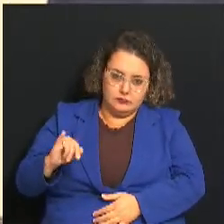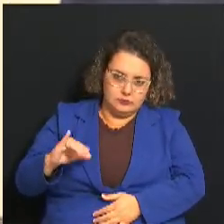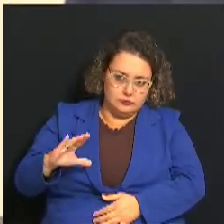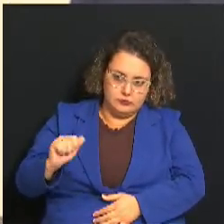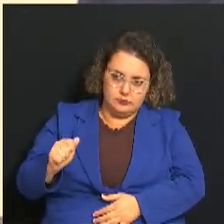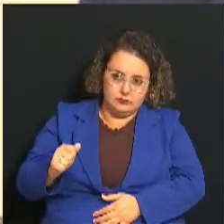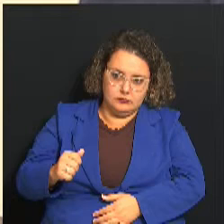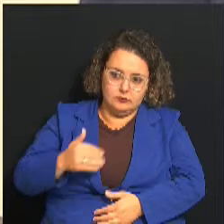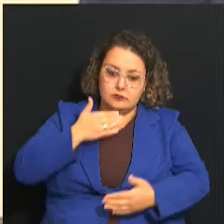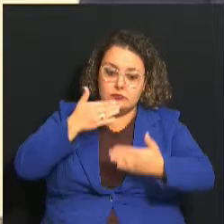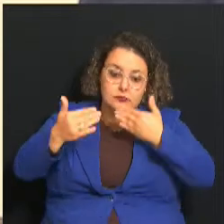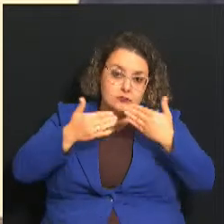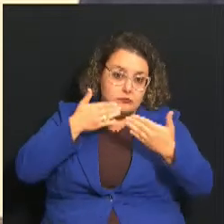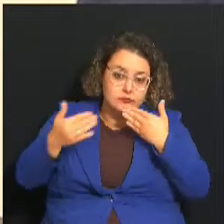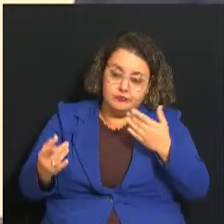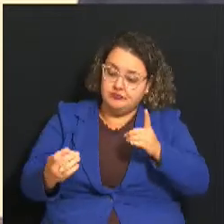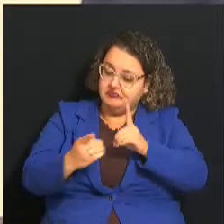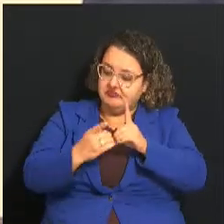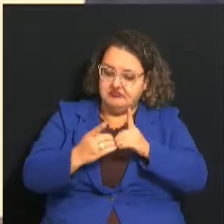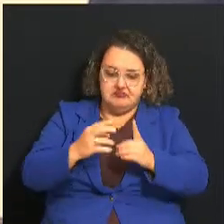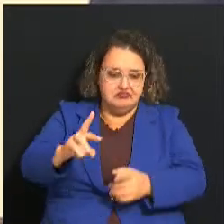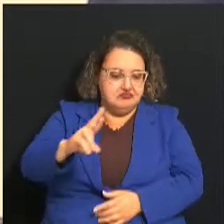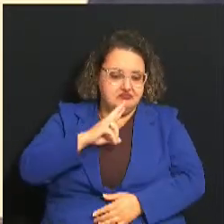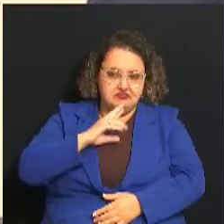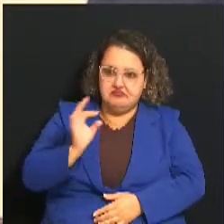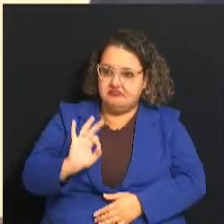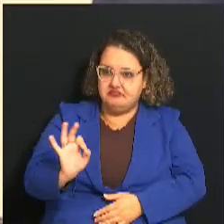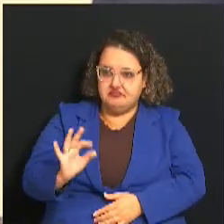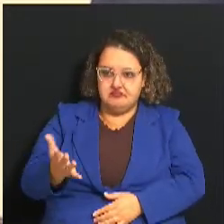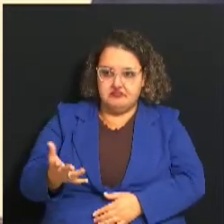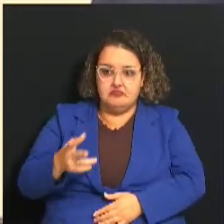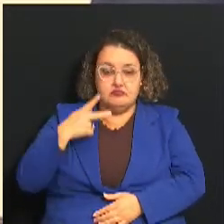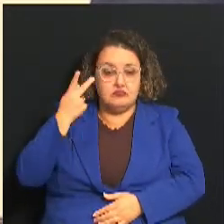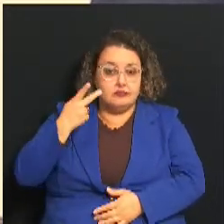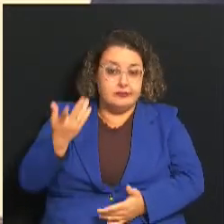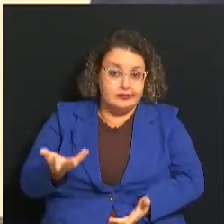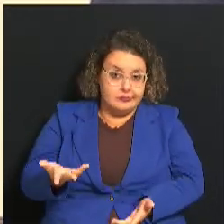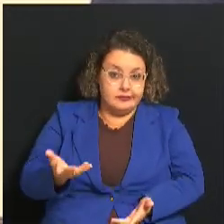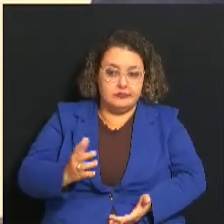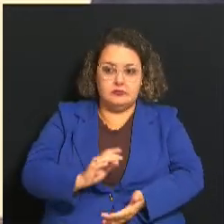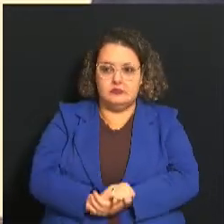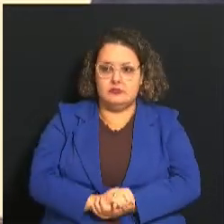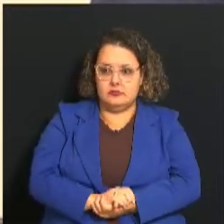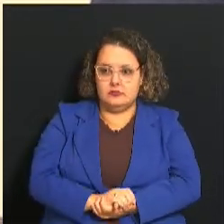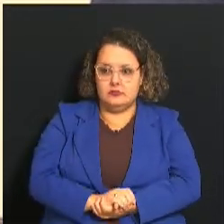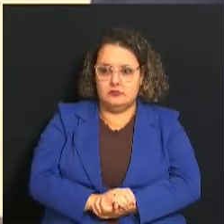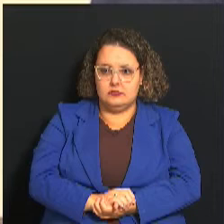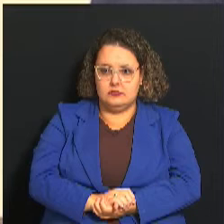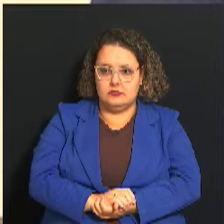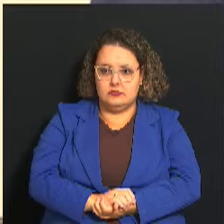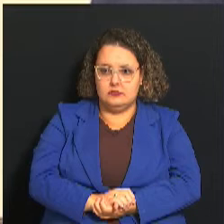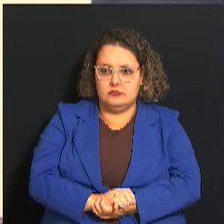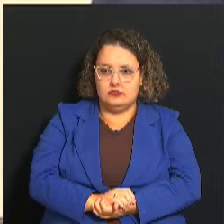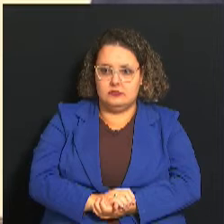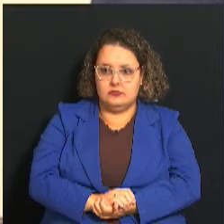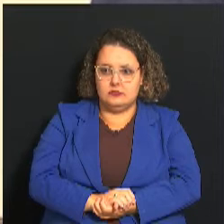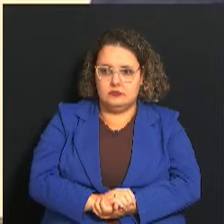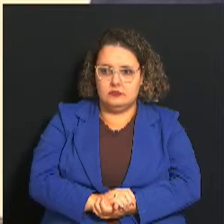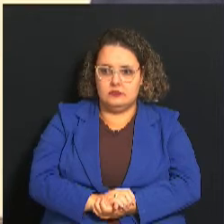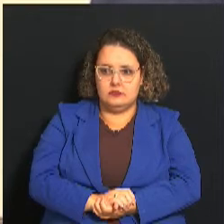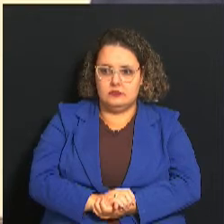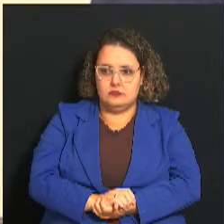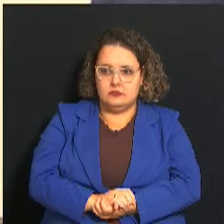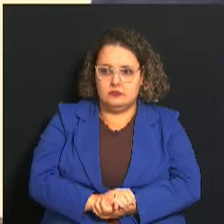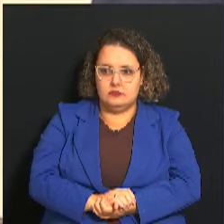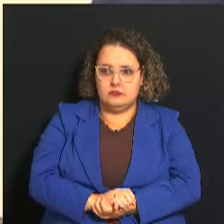conseguimos ser atendidos, não temos resposta, mesmo sendo vereador. E aquele dia eu dei a mão à palmatória, porque a demanda de fazer